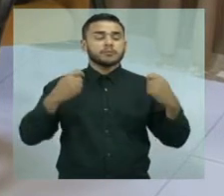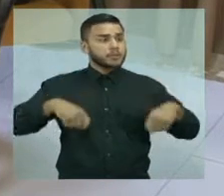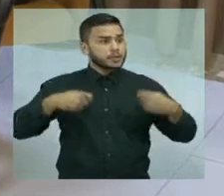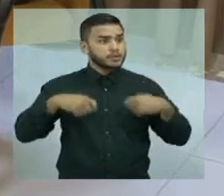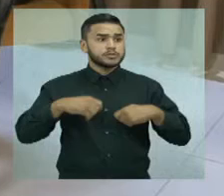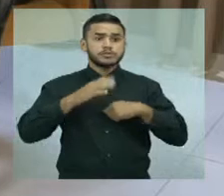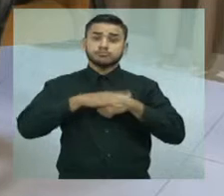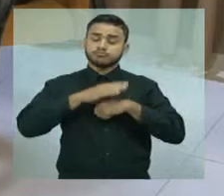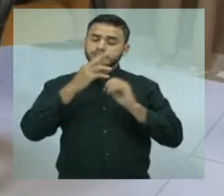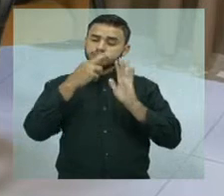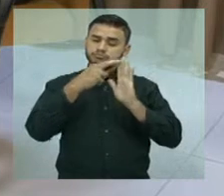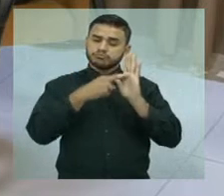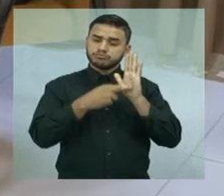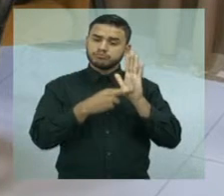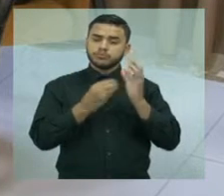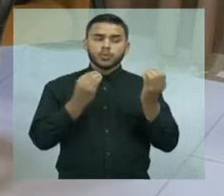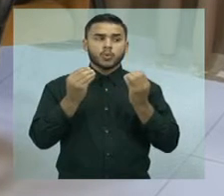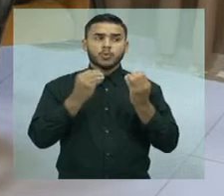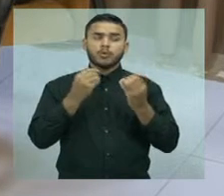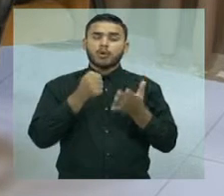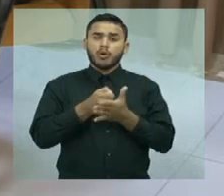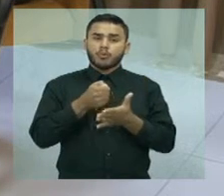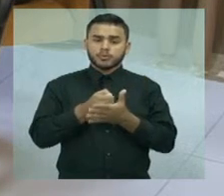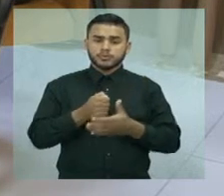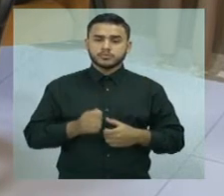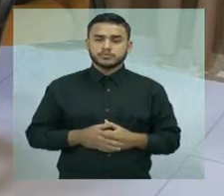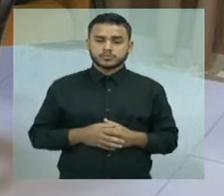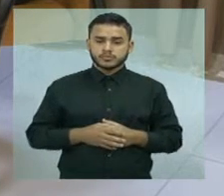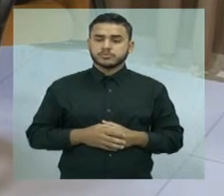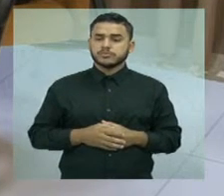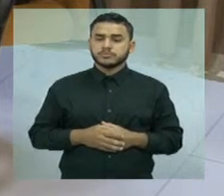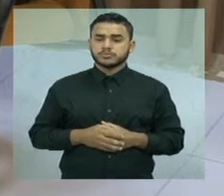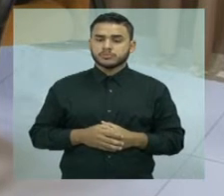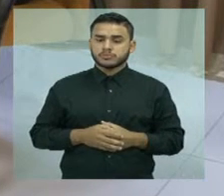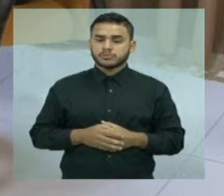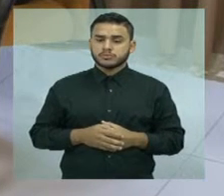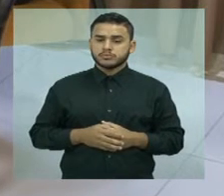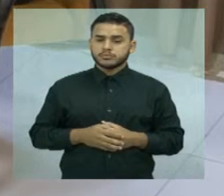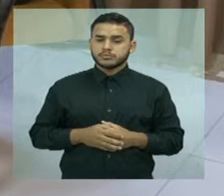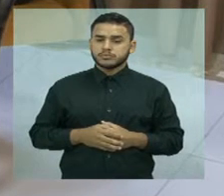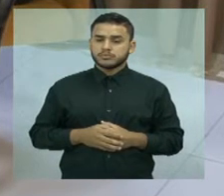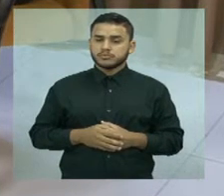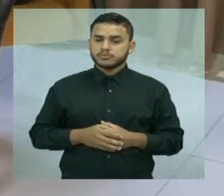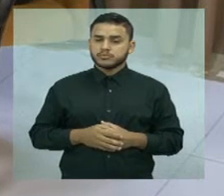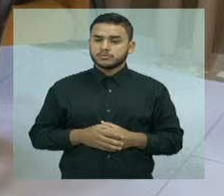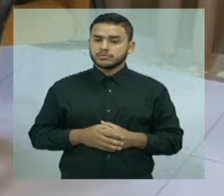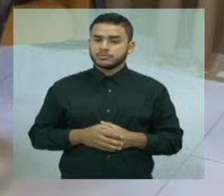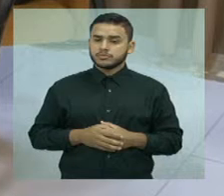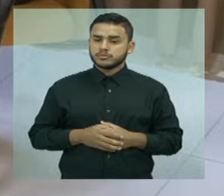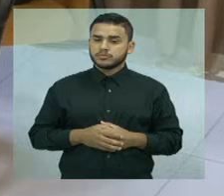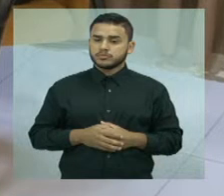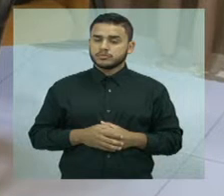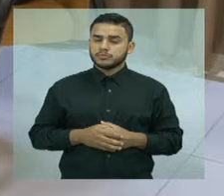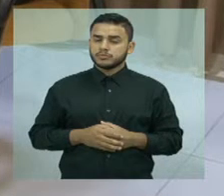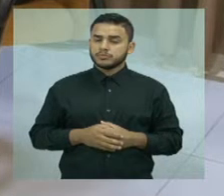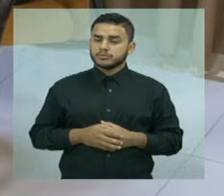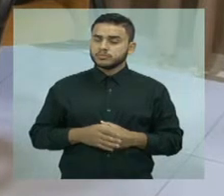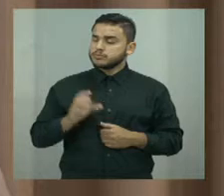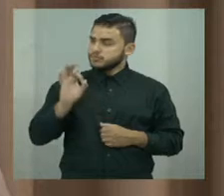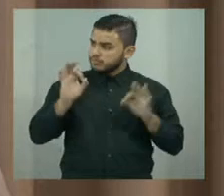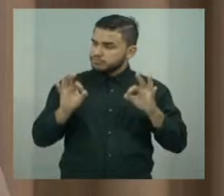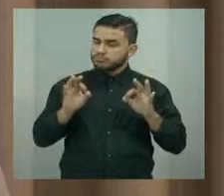controlar no município de Fortaleza esse tipo de prática. Sim, é importante a legislação para a gente ter regras, né,